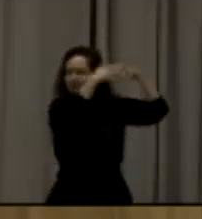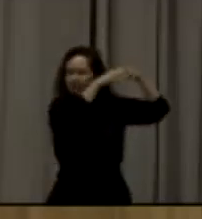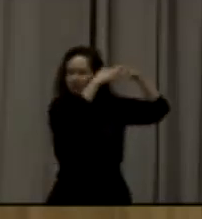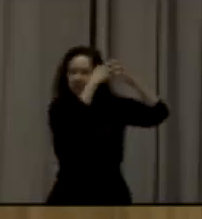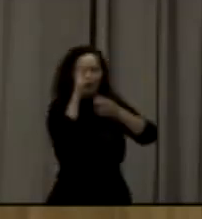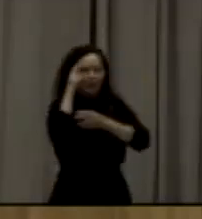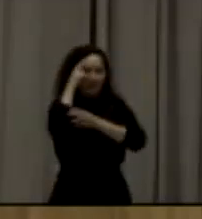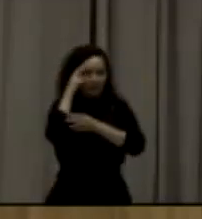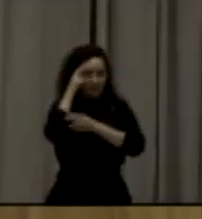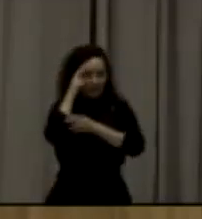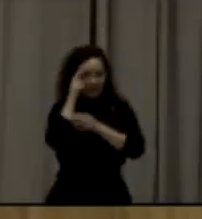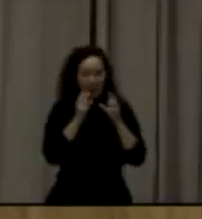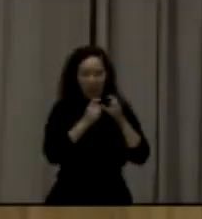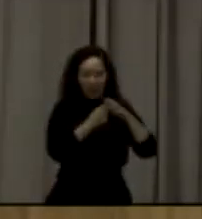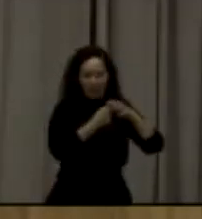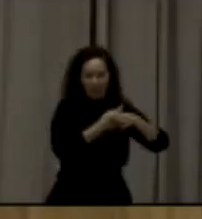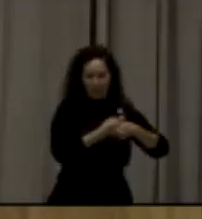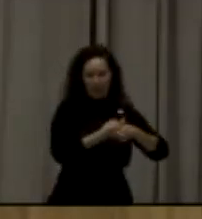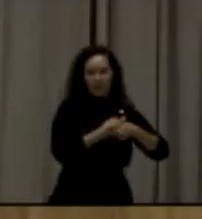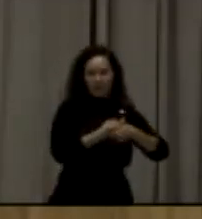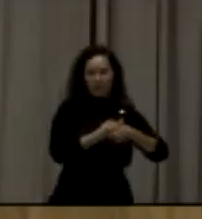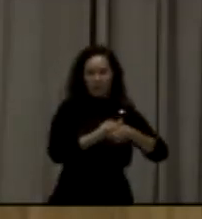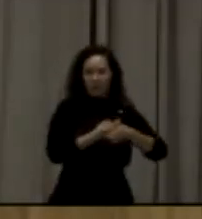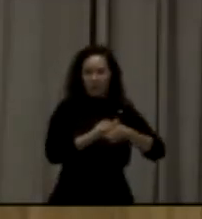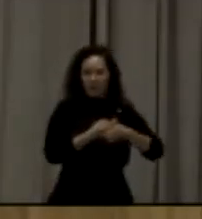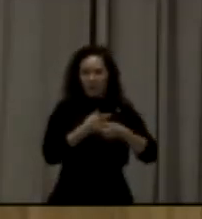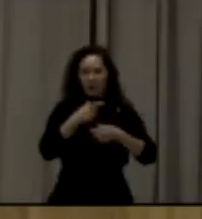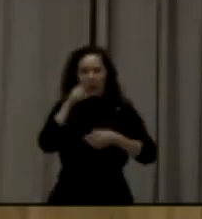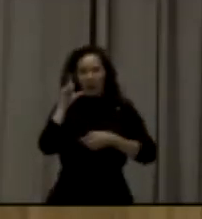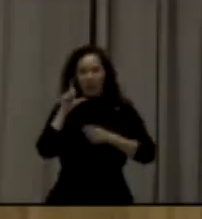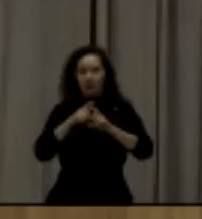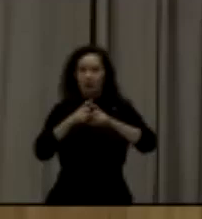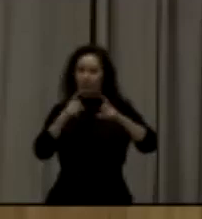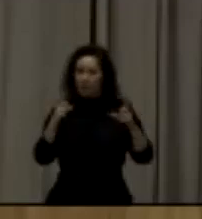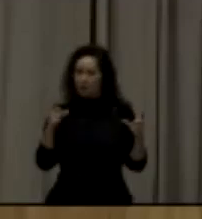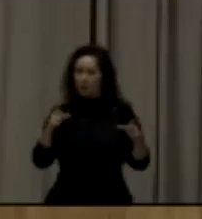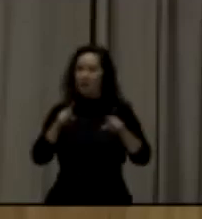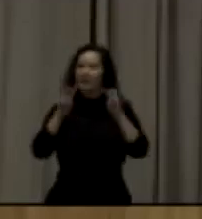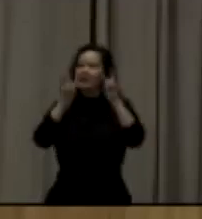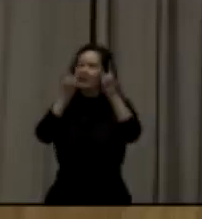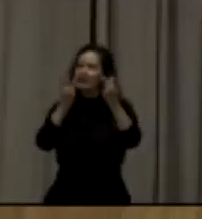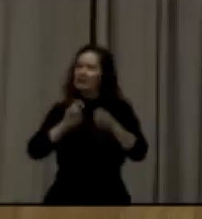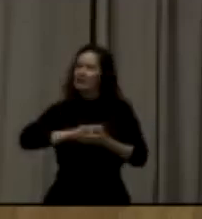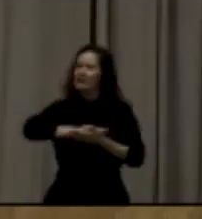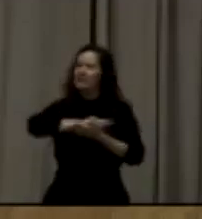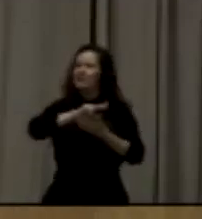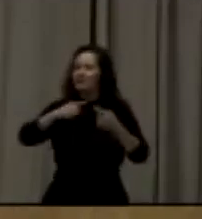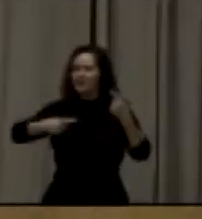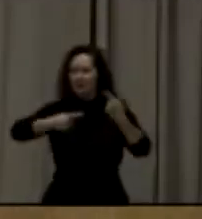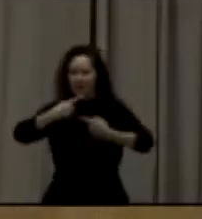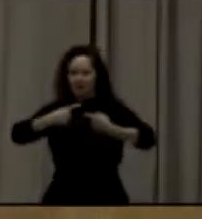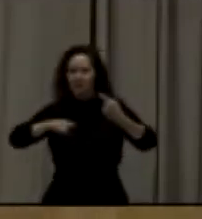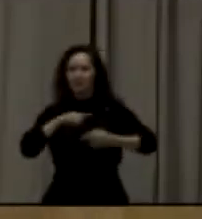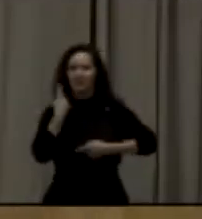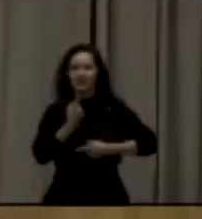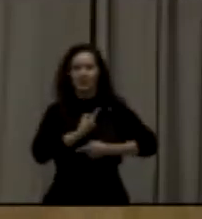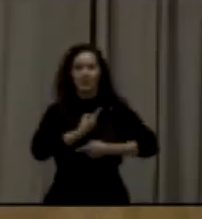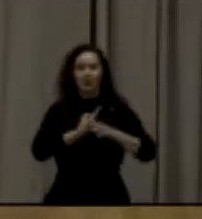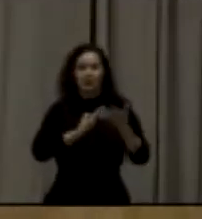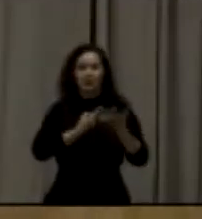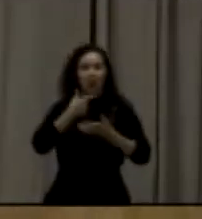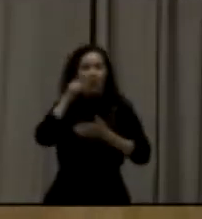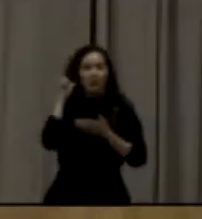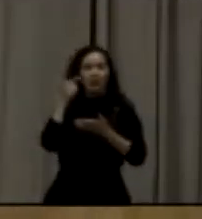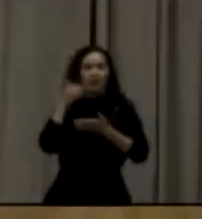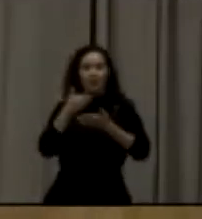que me pouco parece mais que quedaron macro, flotando que eu de acho ayer, que porque hay ficaram muchos temas flutuantes ontem, de e tem debate, me muitos parece que temas van para o avanzando debate, e eu tanto, acho ¿no? que estavam ficaram um Entonces, pouco flutuantes.